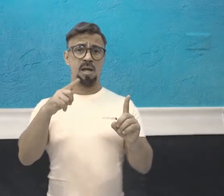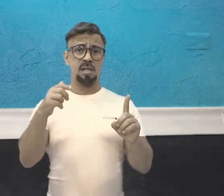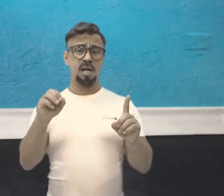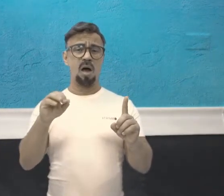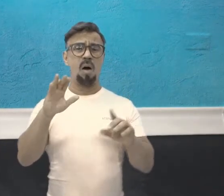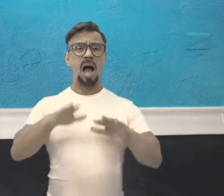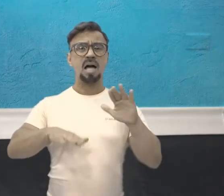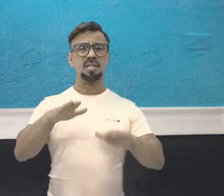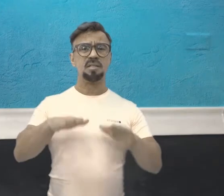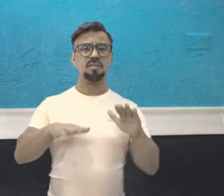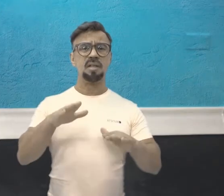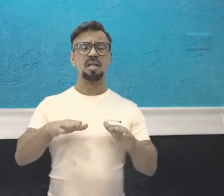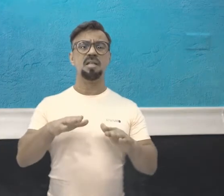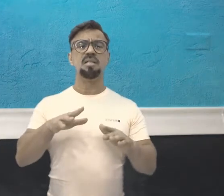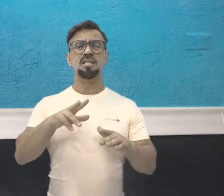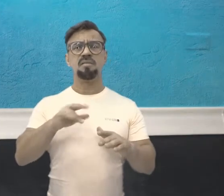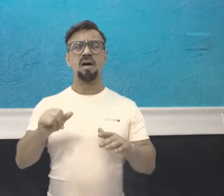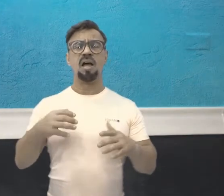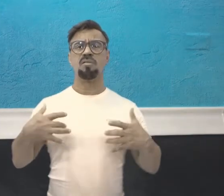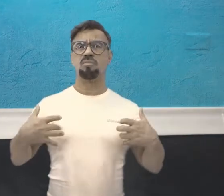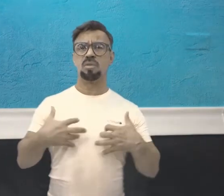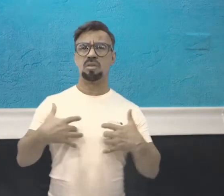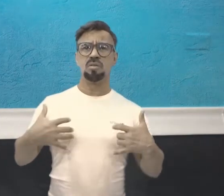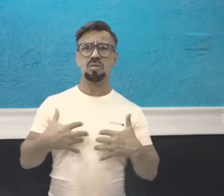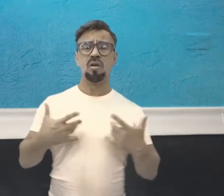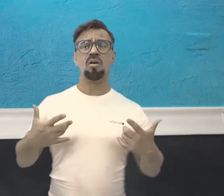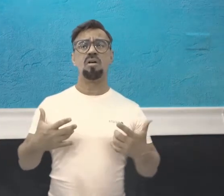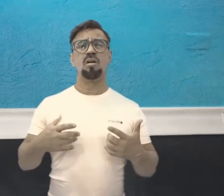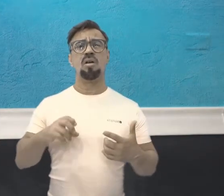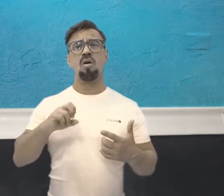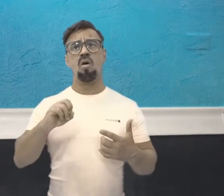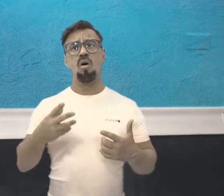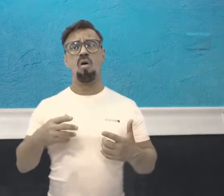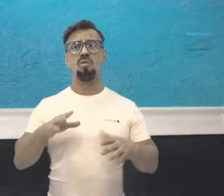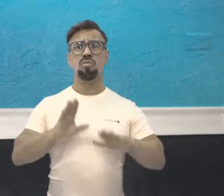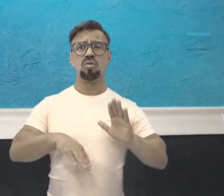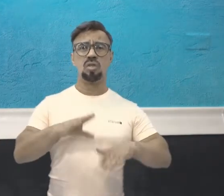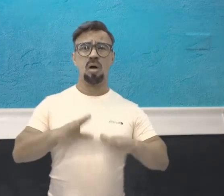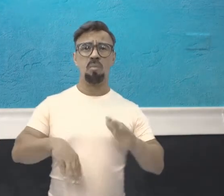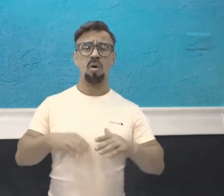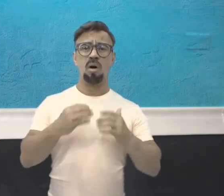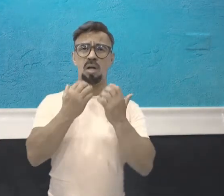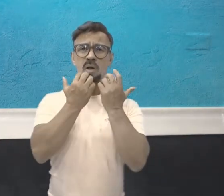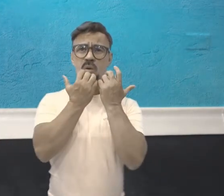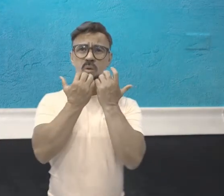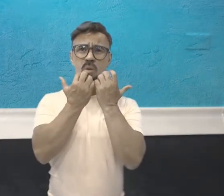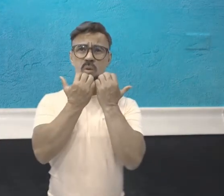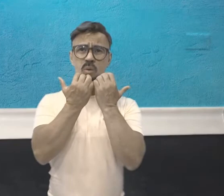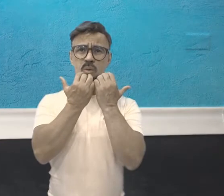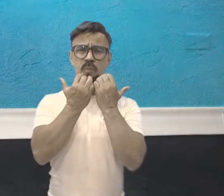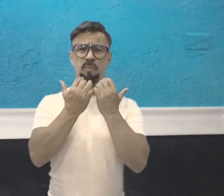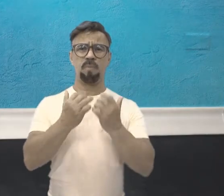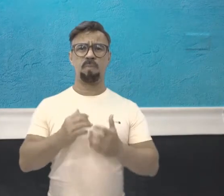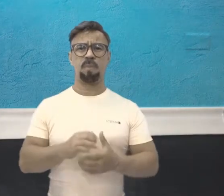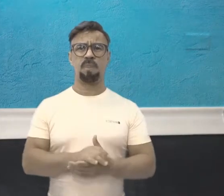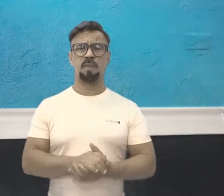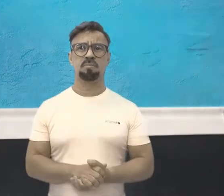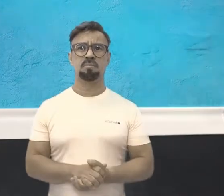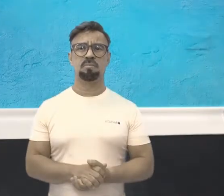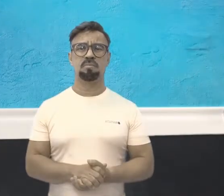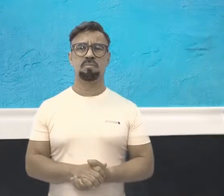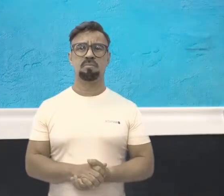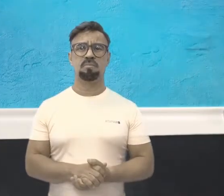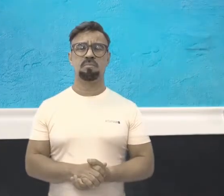ele vai às vezes com esses instrumentos o a sanfona os tambores EA gaita de beijo certo